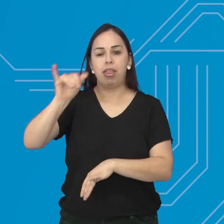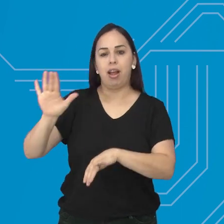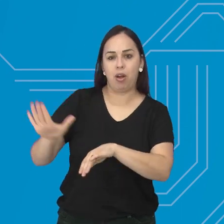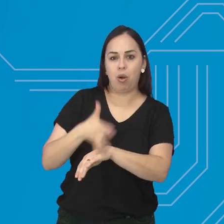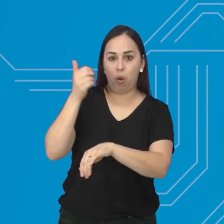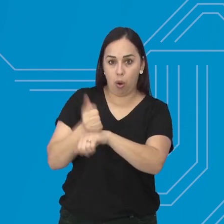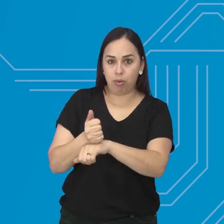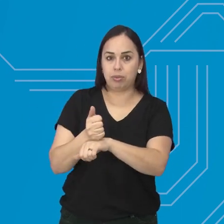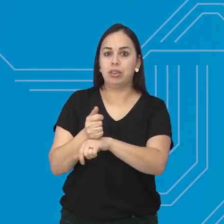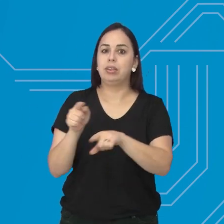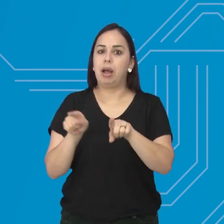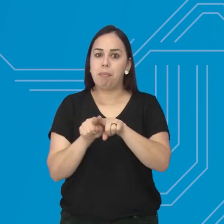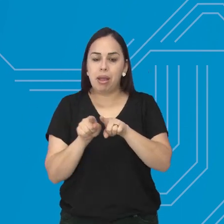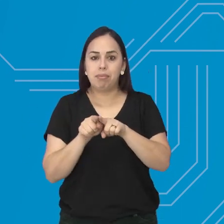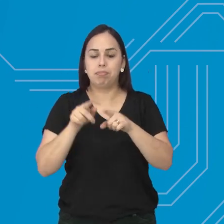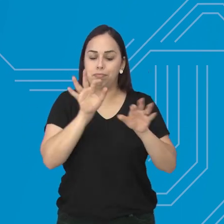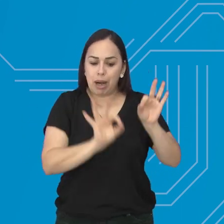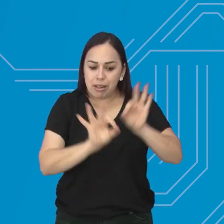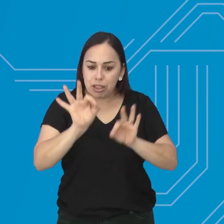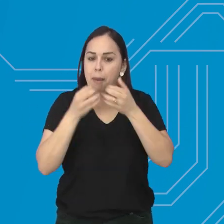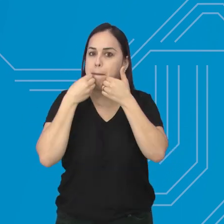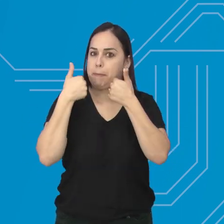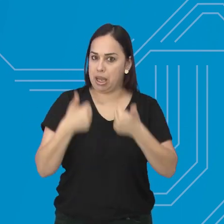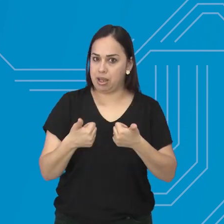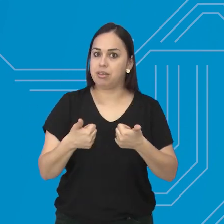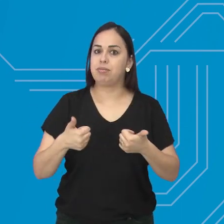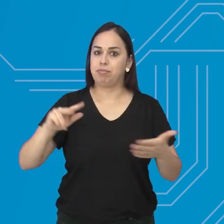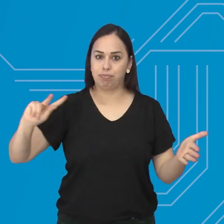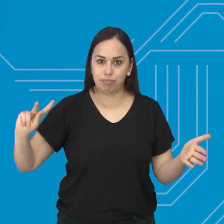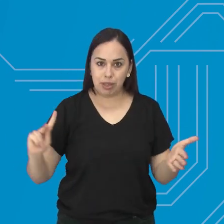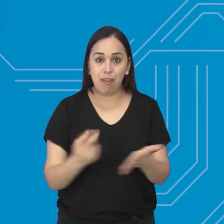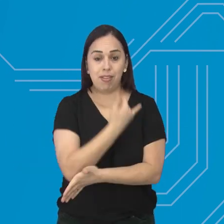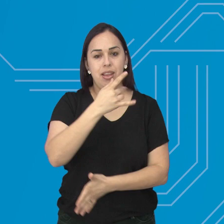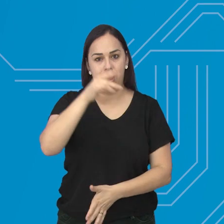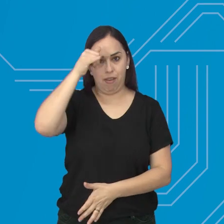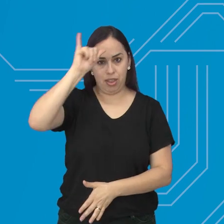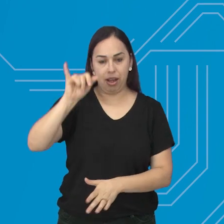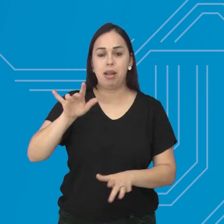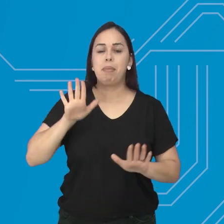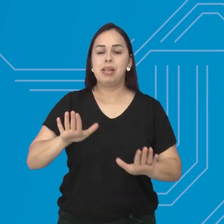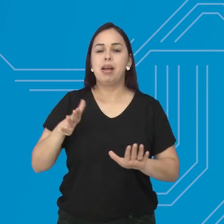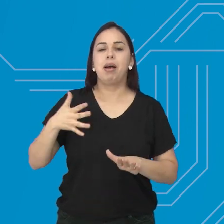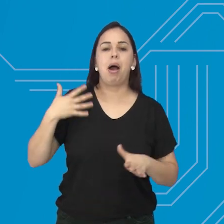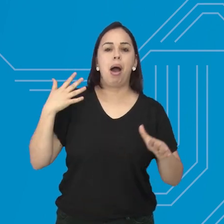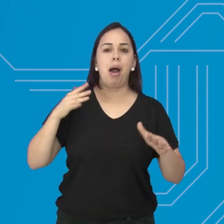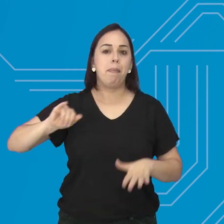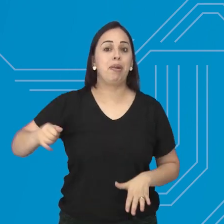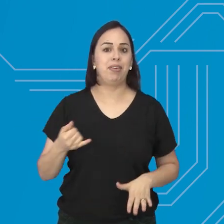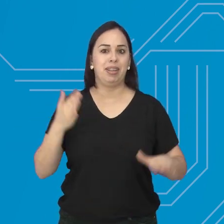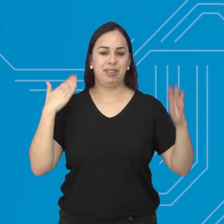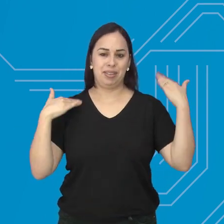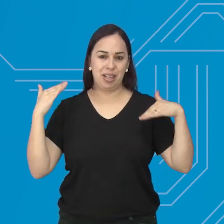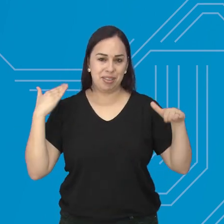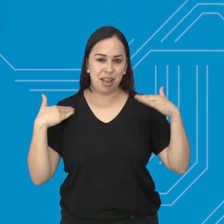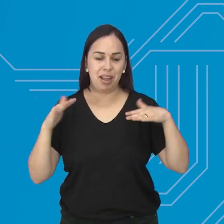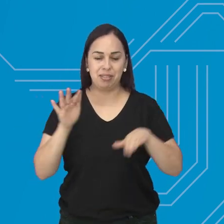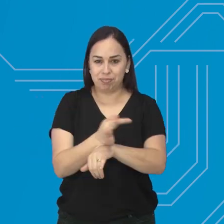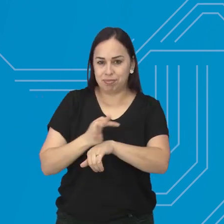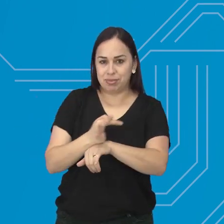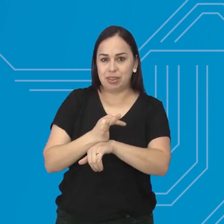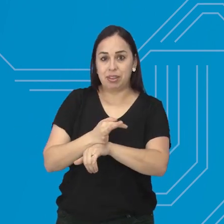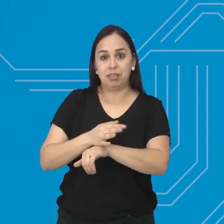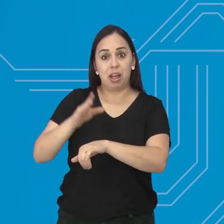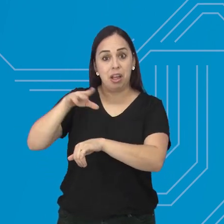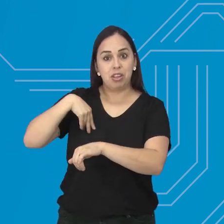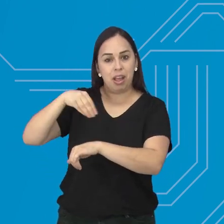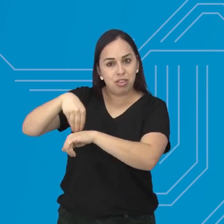golpes e também se planejar bem sem ter que passar por algum imprevisto. Então, para garantir que todo mundo vai curtir as férias sem dor